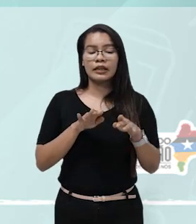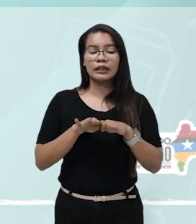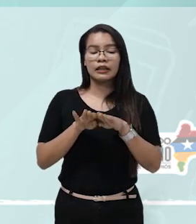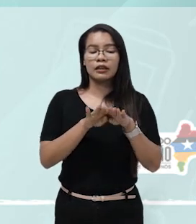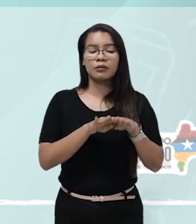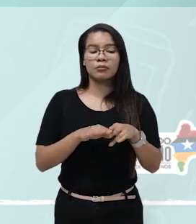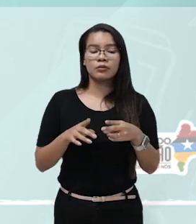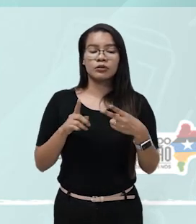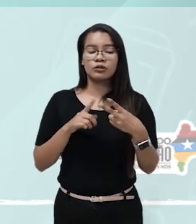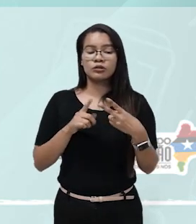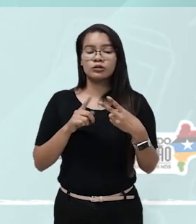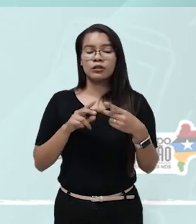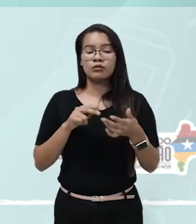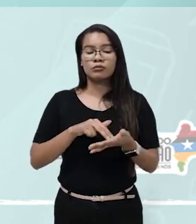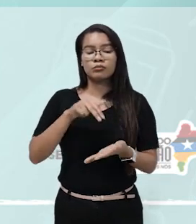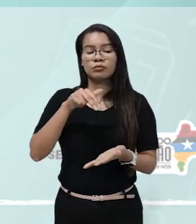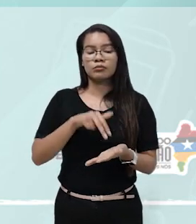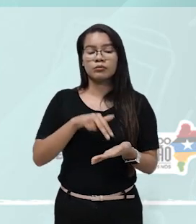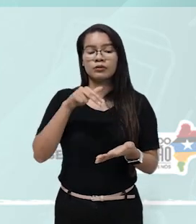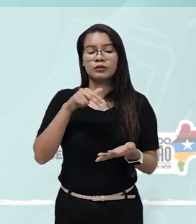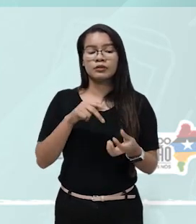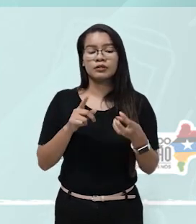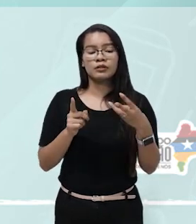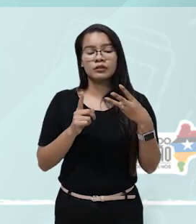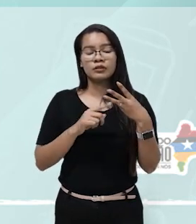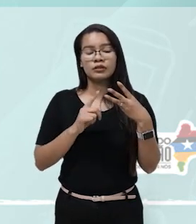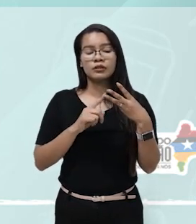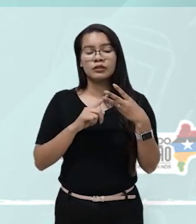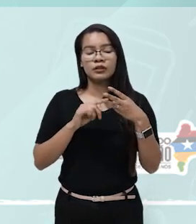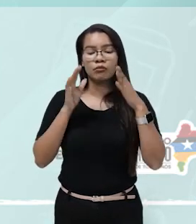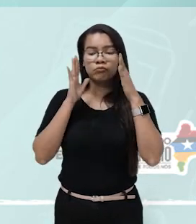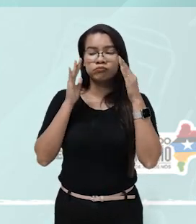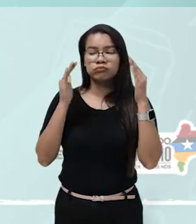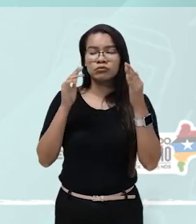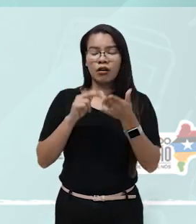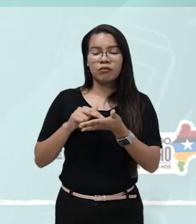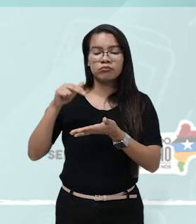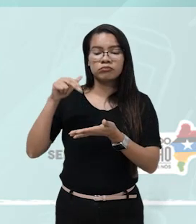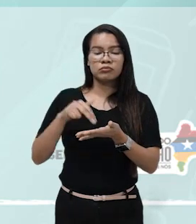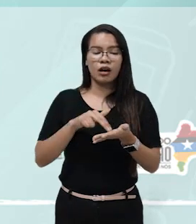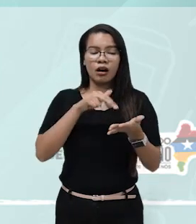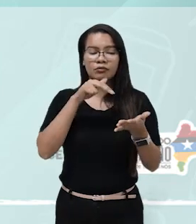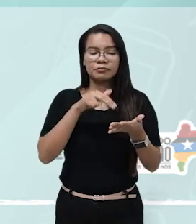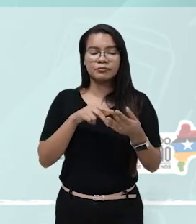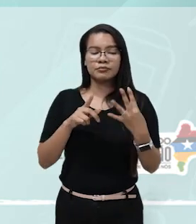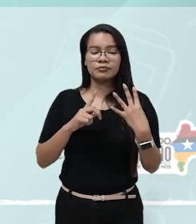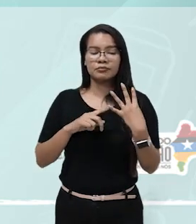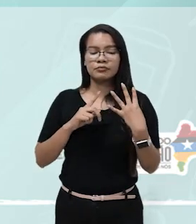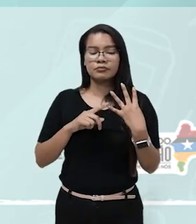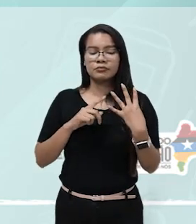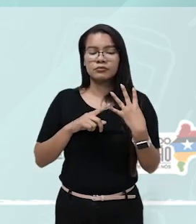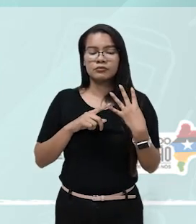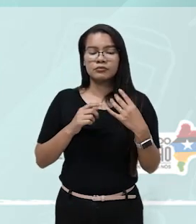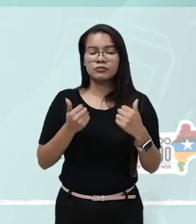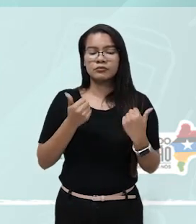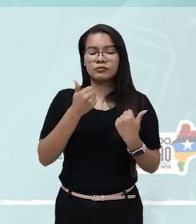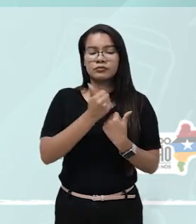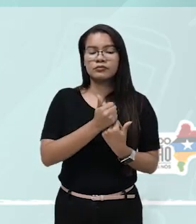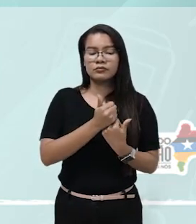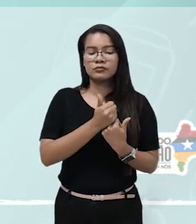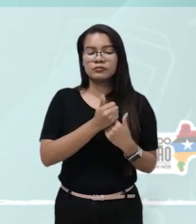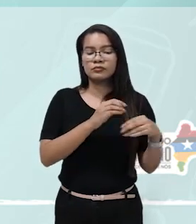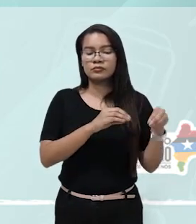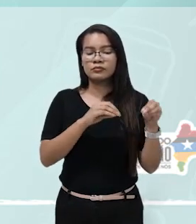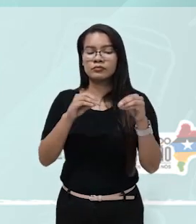equilíbrio. Tarefa 2, saltos monopedais. Tarefa 3, saltos laterais. Tarefa 4,